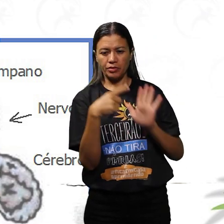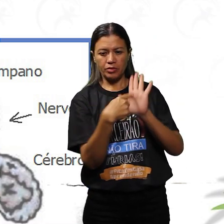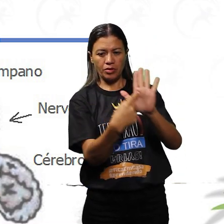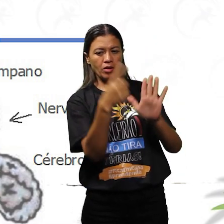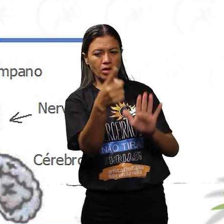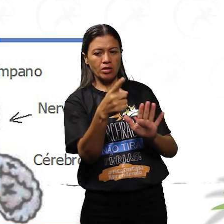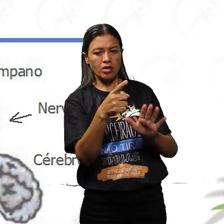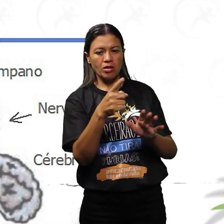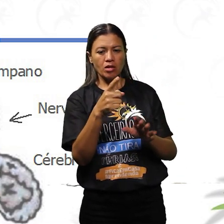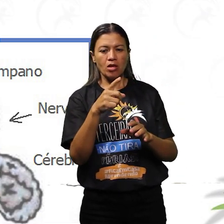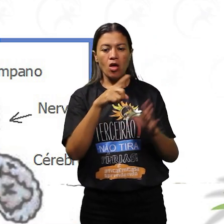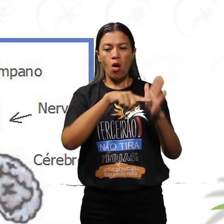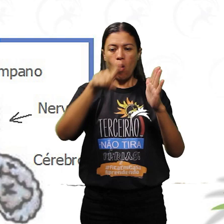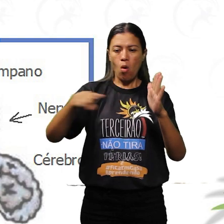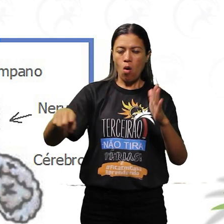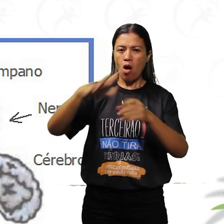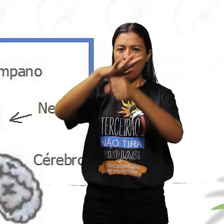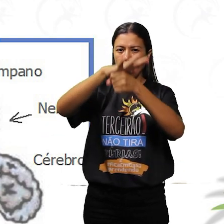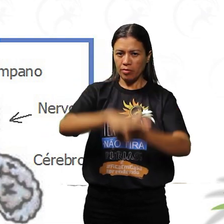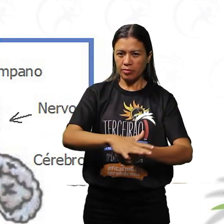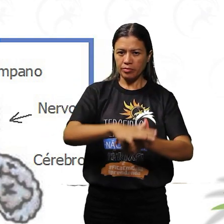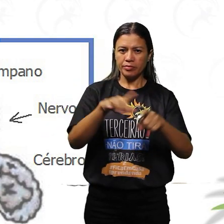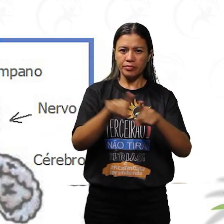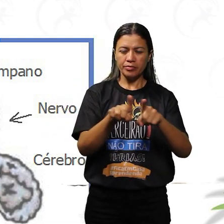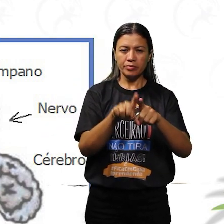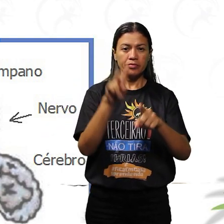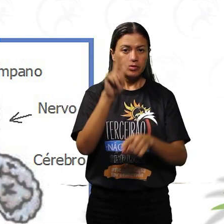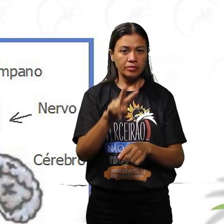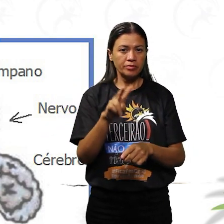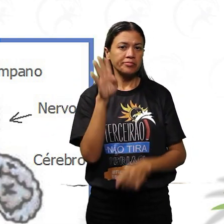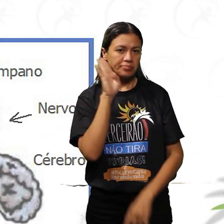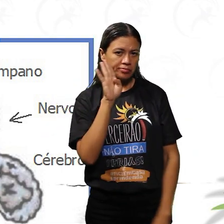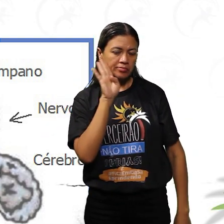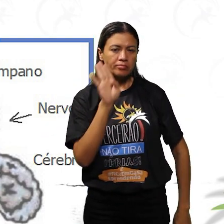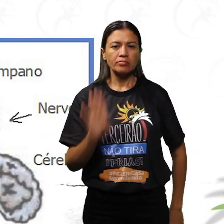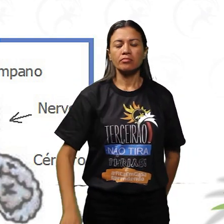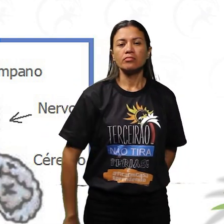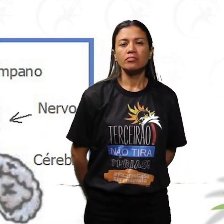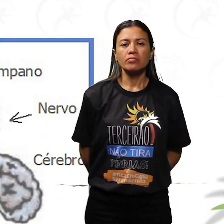de compressão, situações de compressão, de rarefação, beleza?